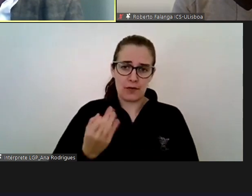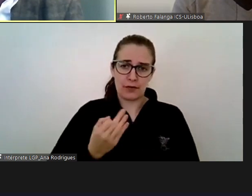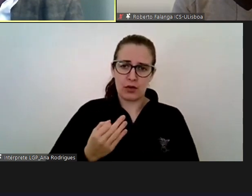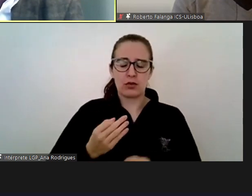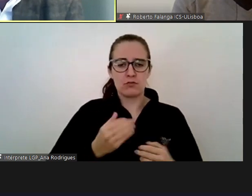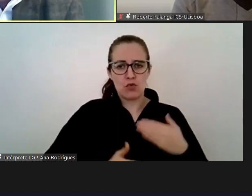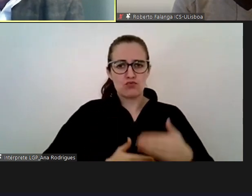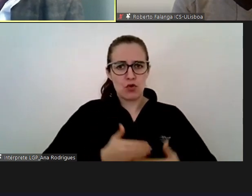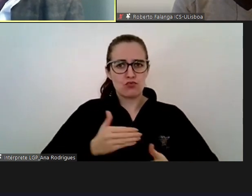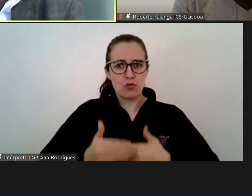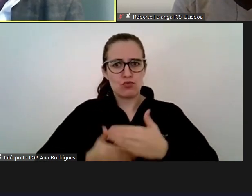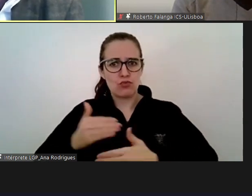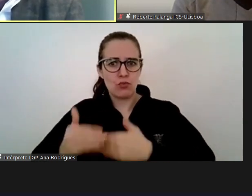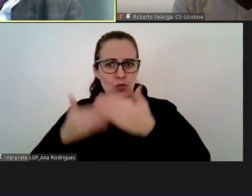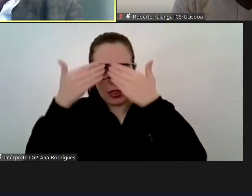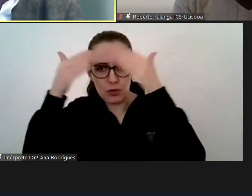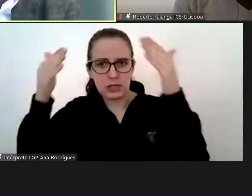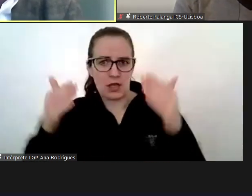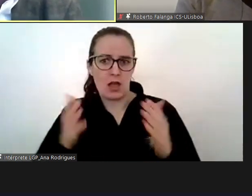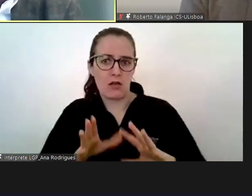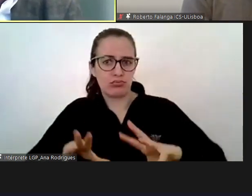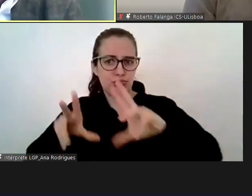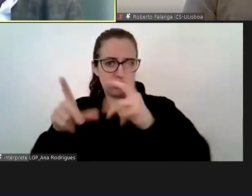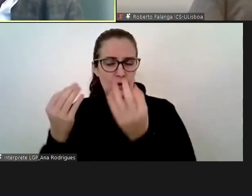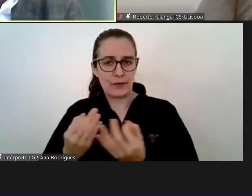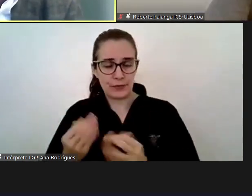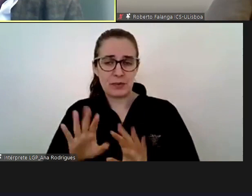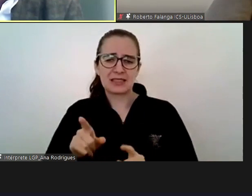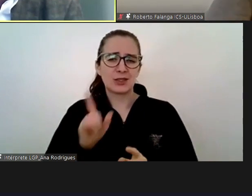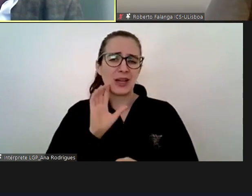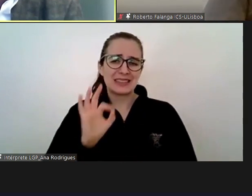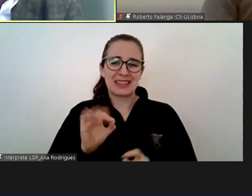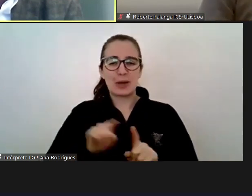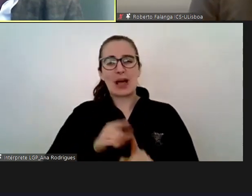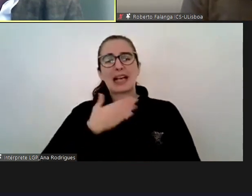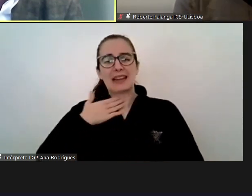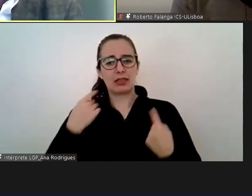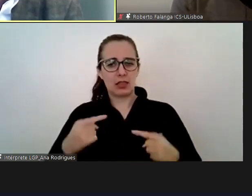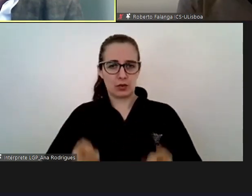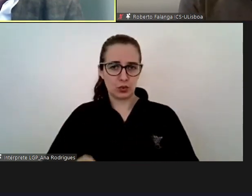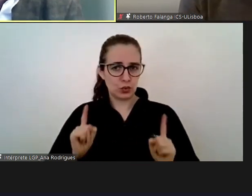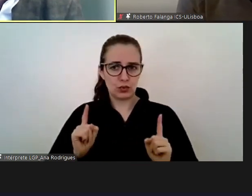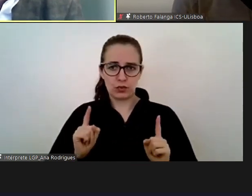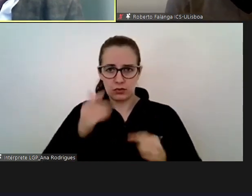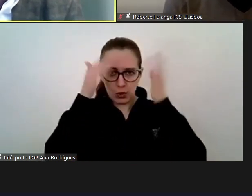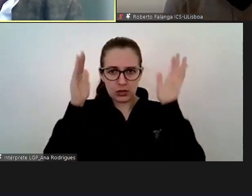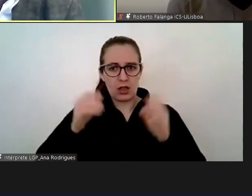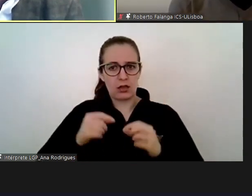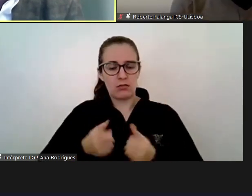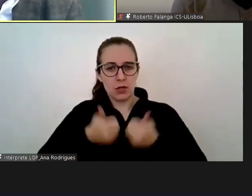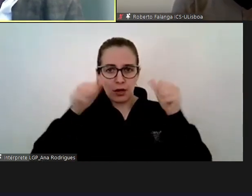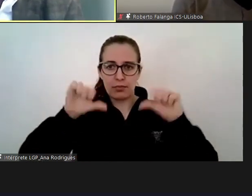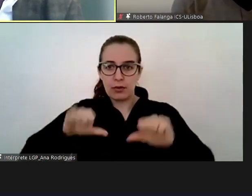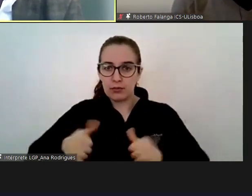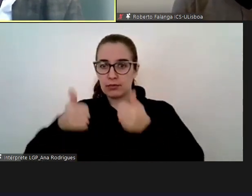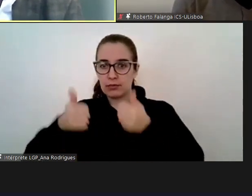e isso era o fim da história, já percebemos que não é, a democracia não é eterna e, portanto, obviamente, a democracia vai e vem e,